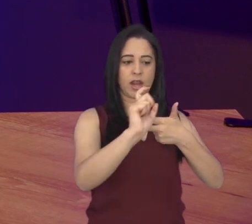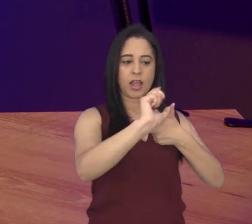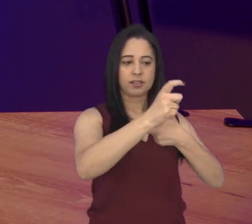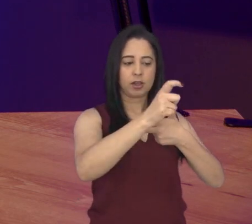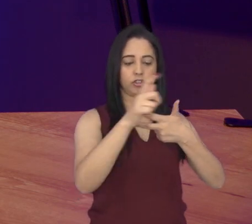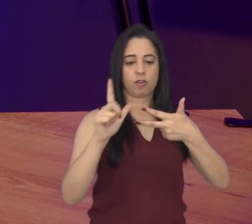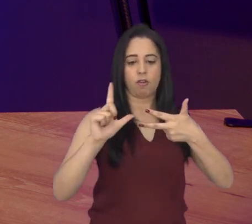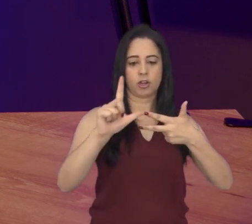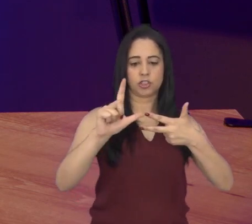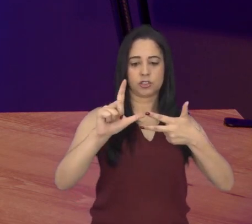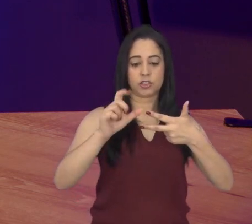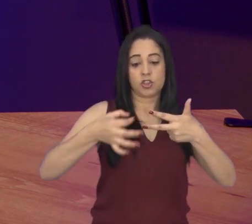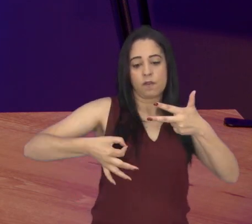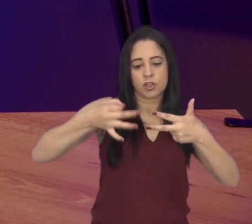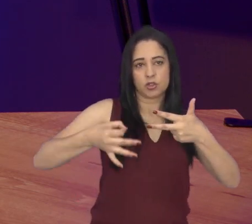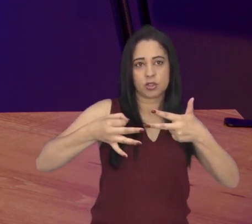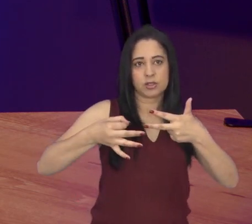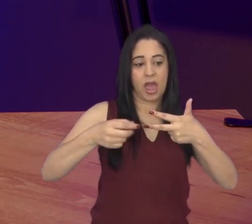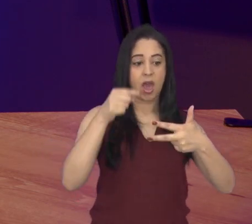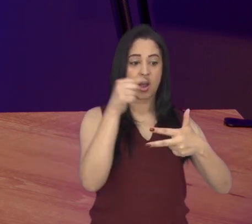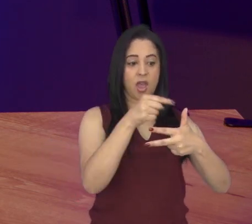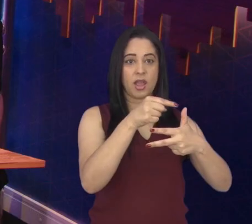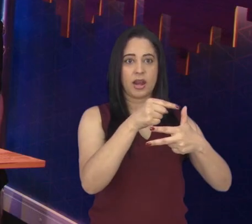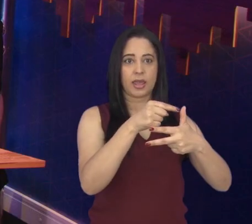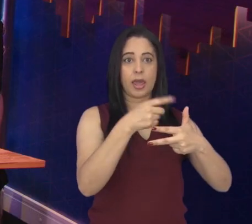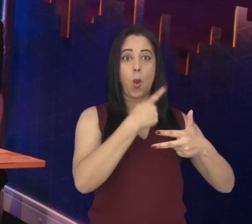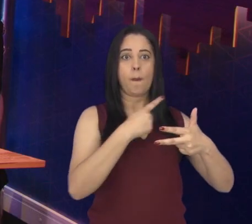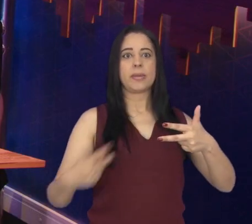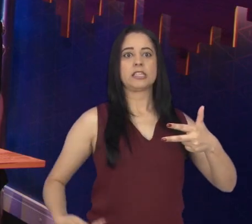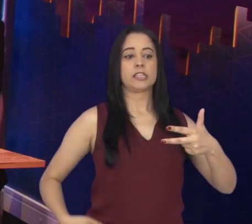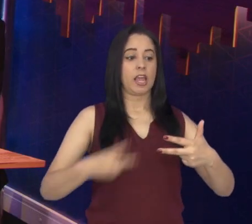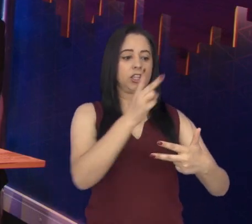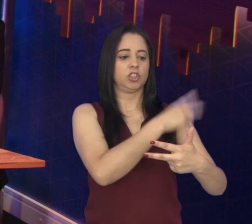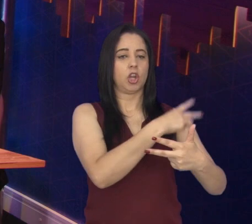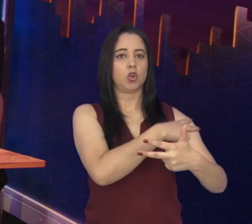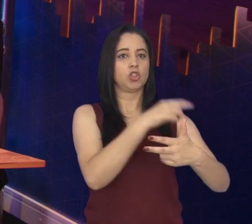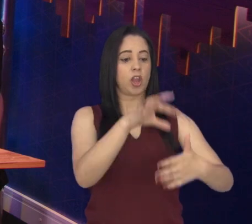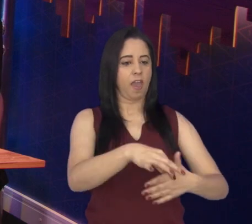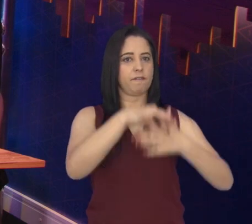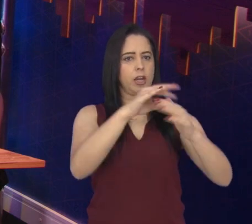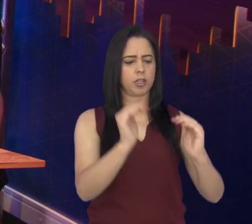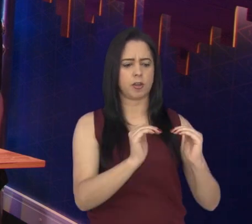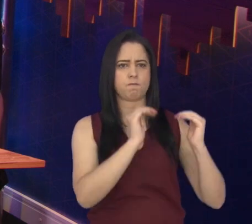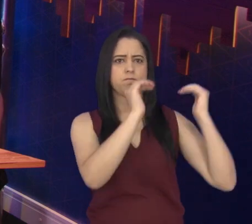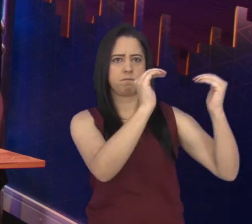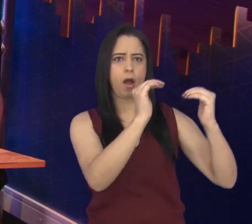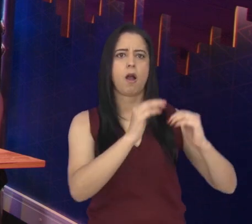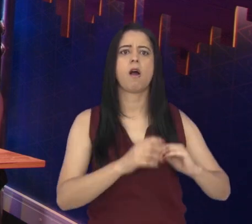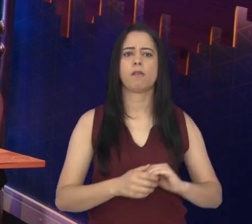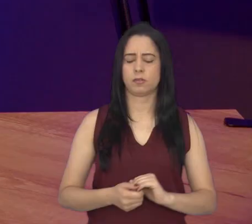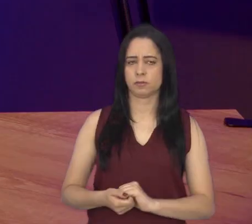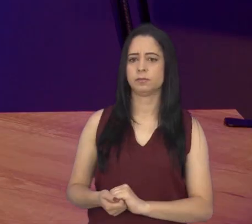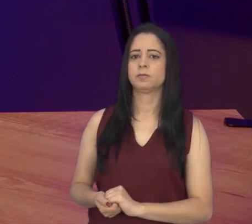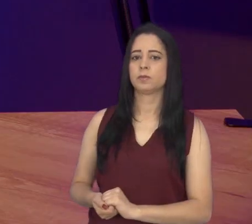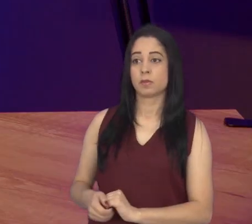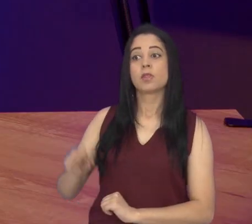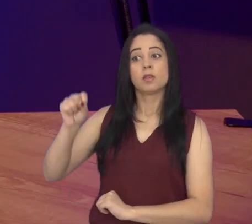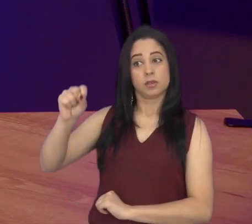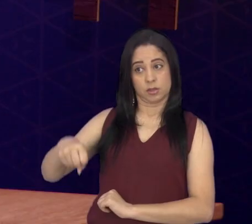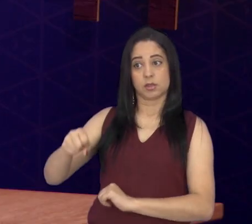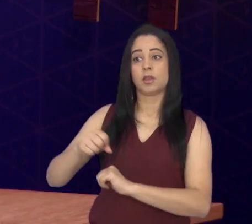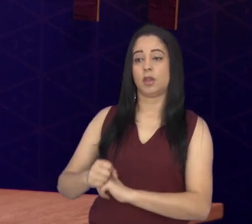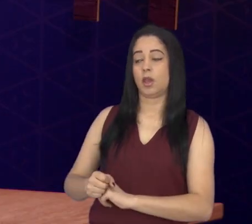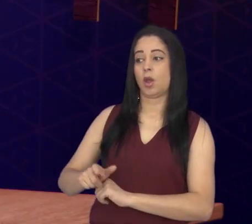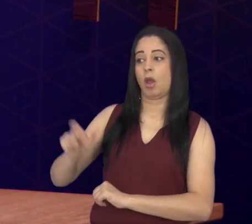pelos prefeitos. Então, o presidente, ele vem aí com essa força máxima, né, esse poder mais alto nesta linha.